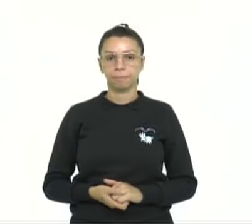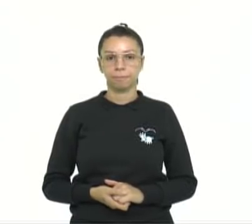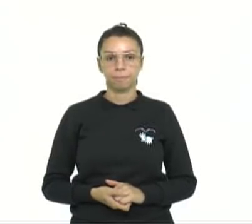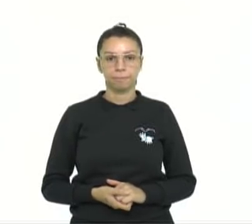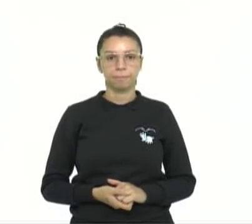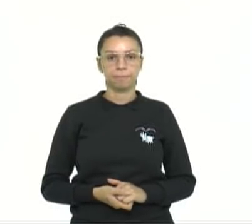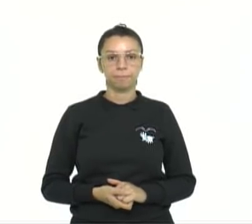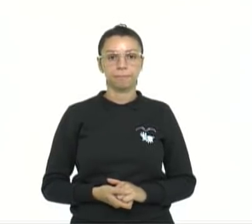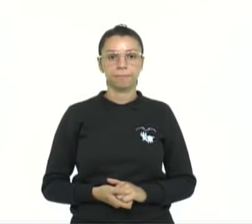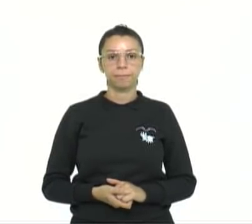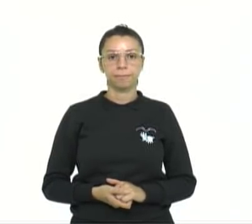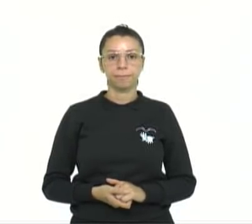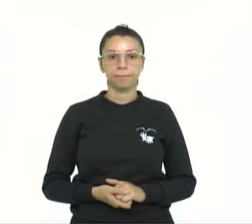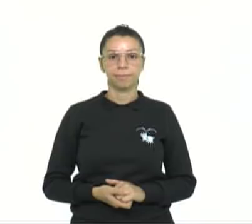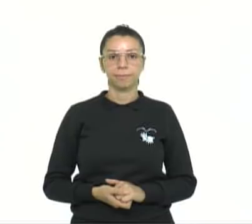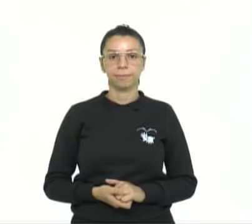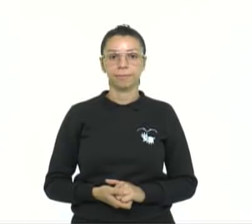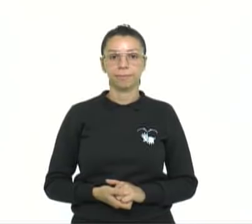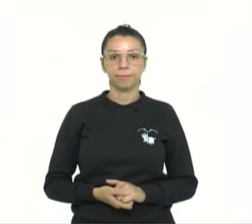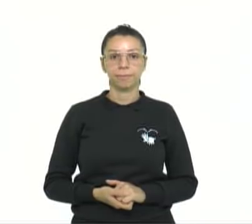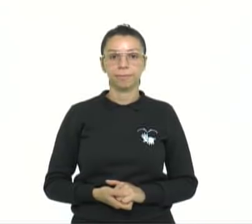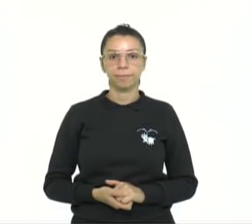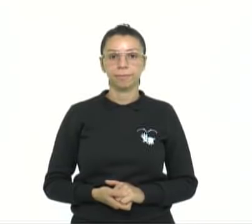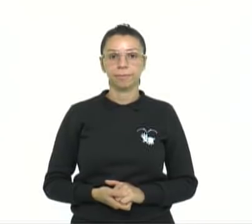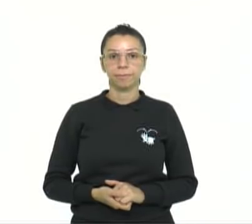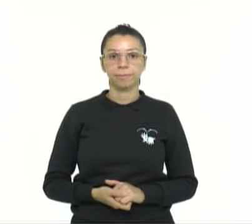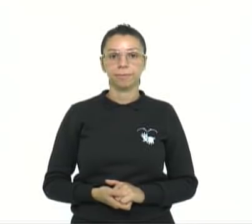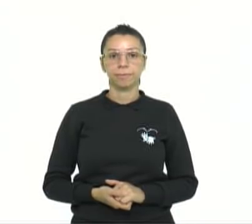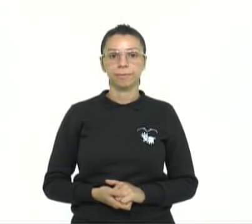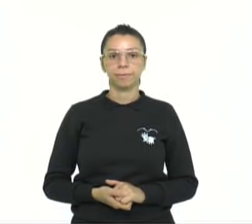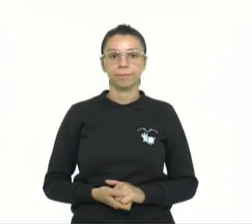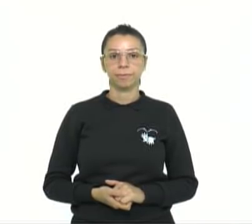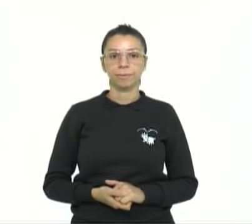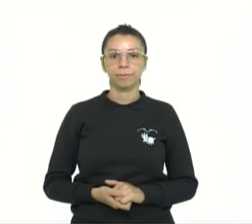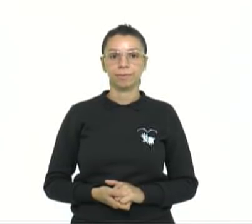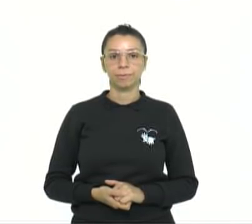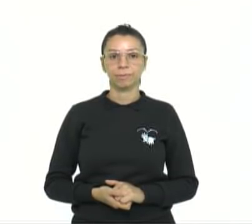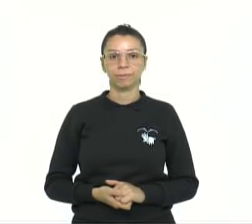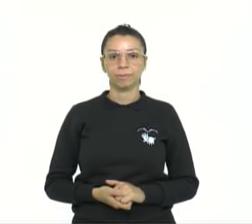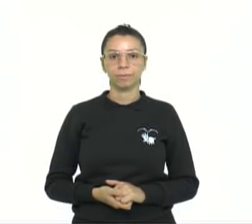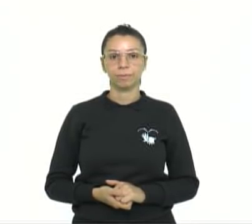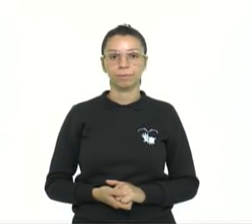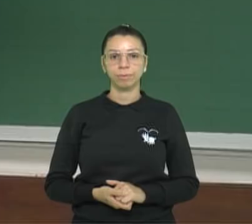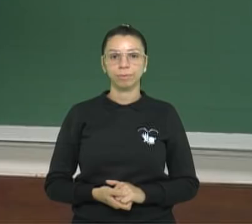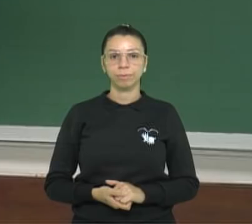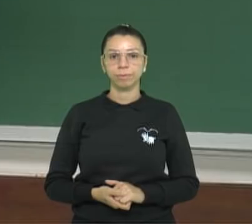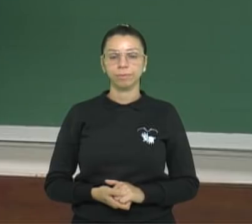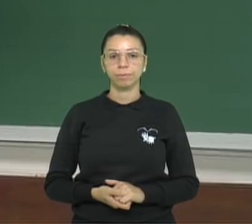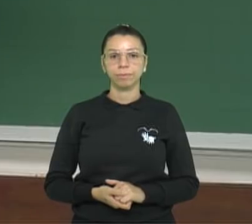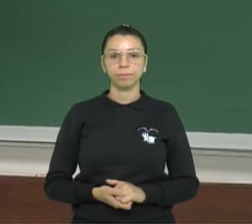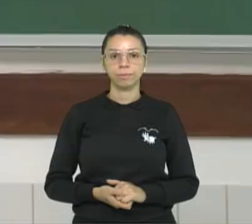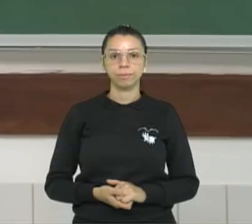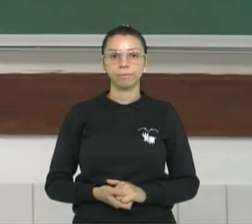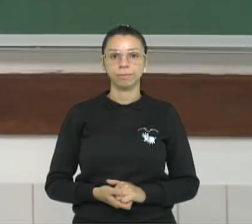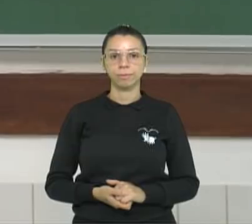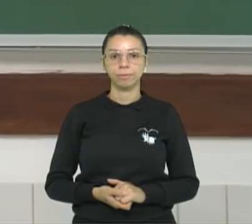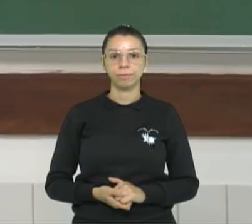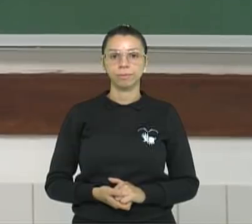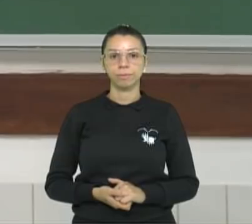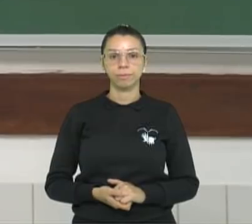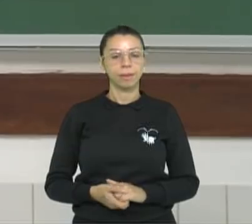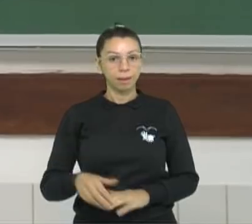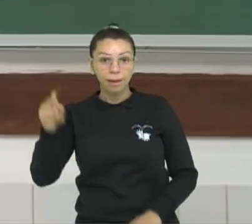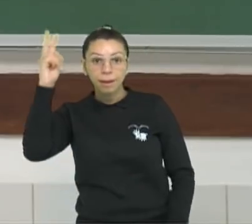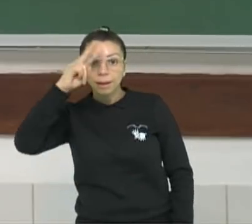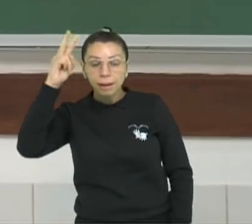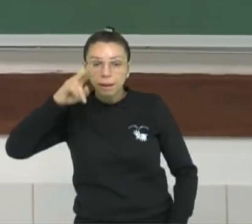adrenaline-fed hero in his genes, Hulk, a hero of few words and incredible strength. Certo?